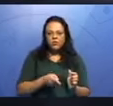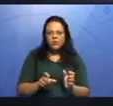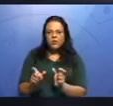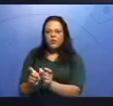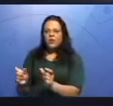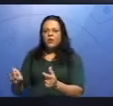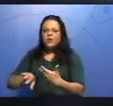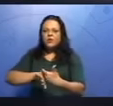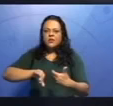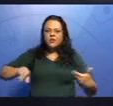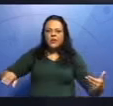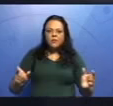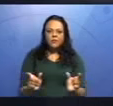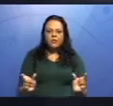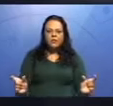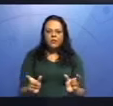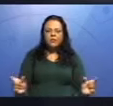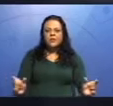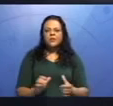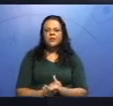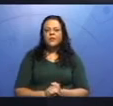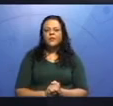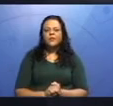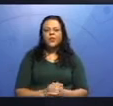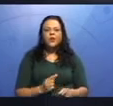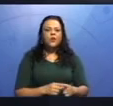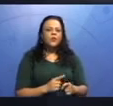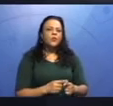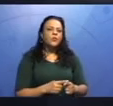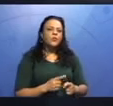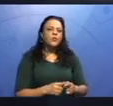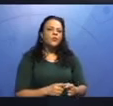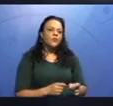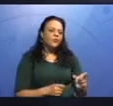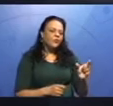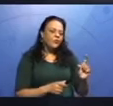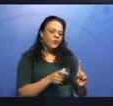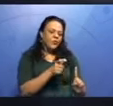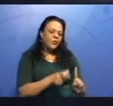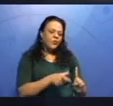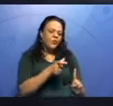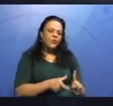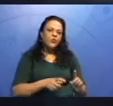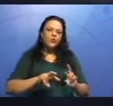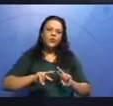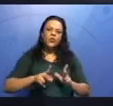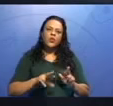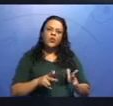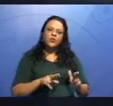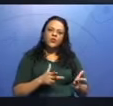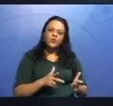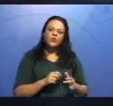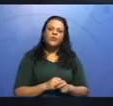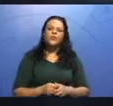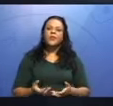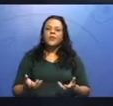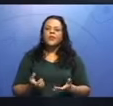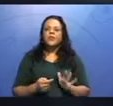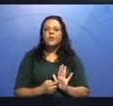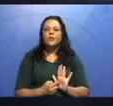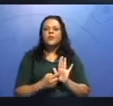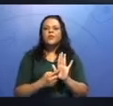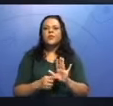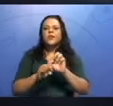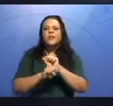e. Quando o seu sujeito é diferente daquele da oração anterior, quando se deseja reforçar a clareza do enunciado